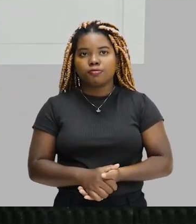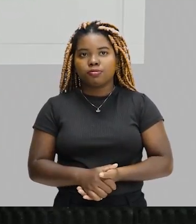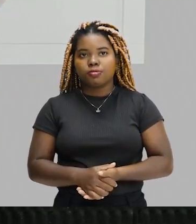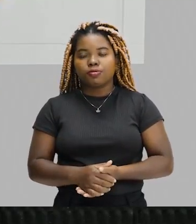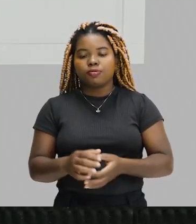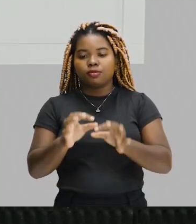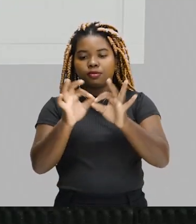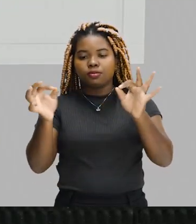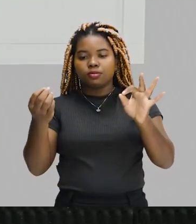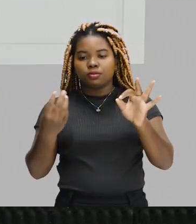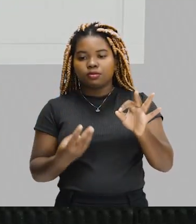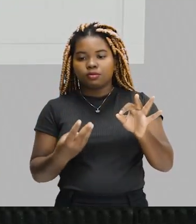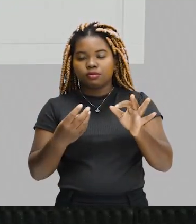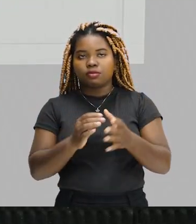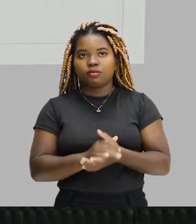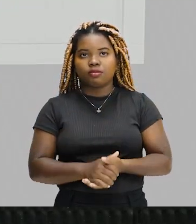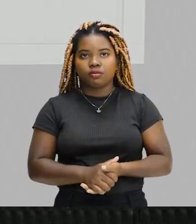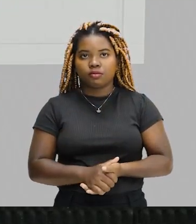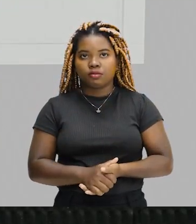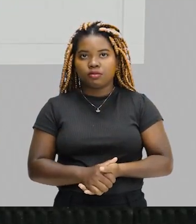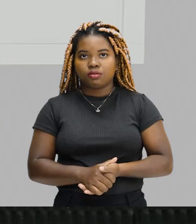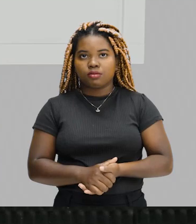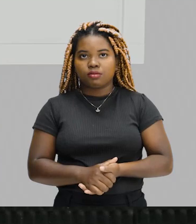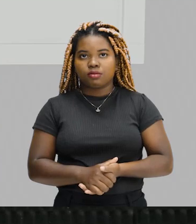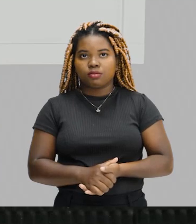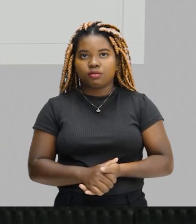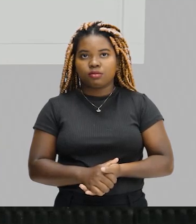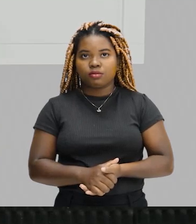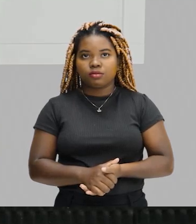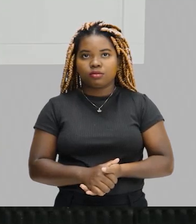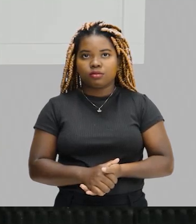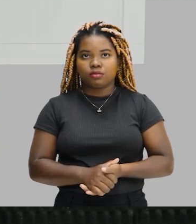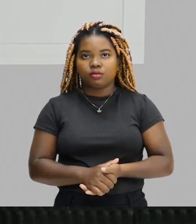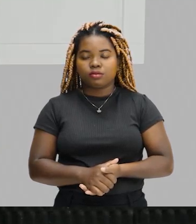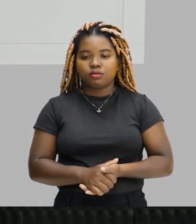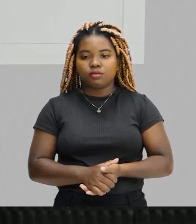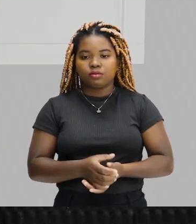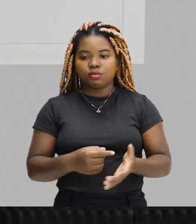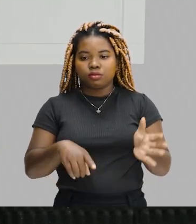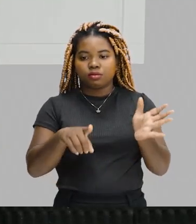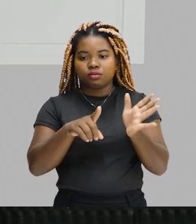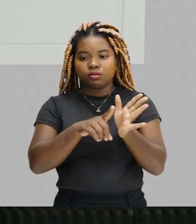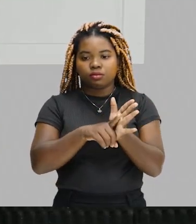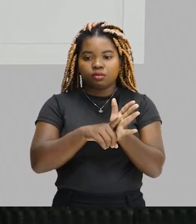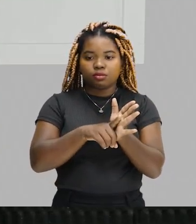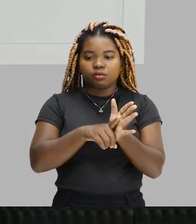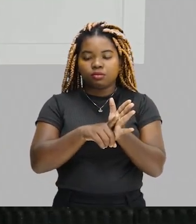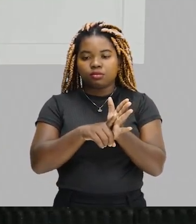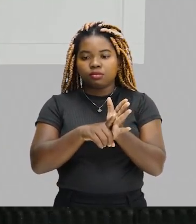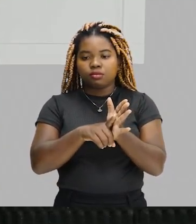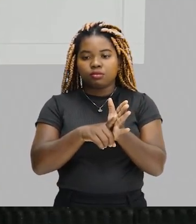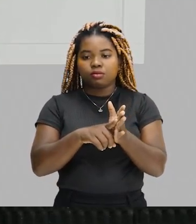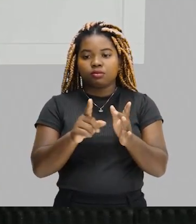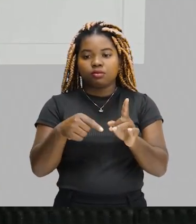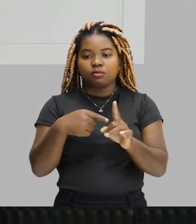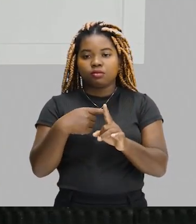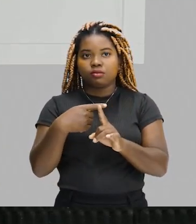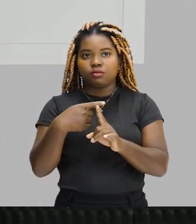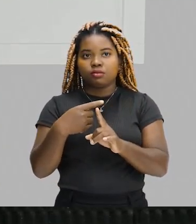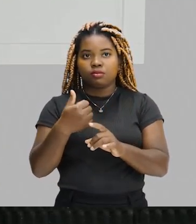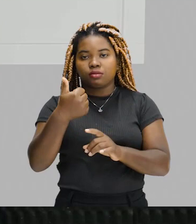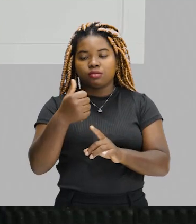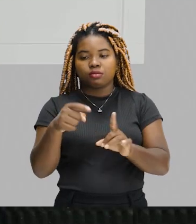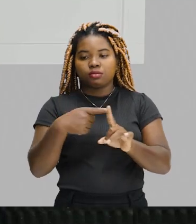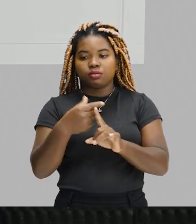Conserva o 3 embaixo, conserva o denominador e soma os numeradores. Menos 1 mais